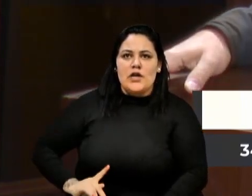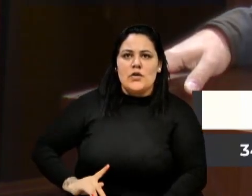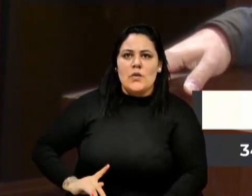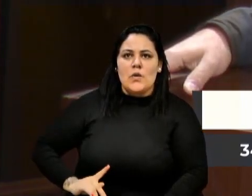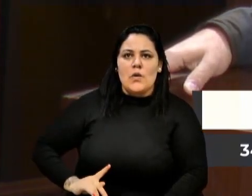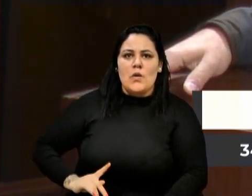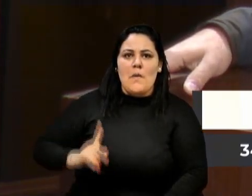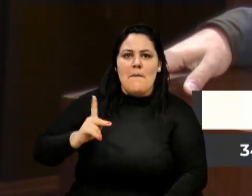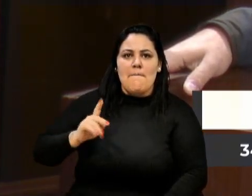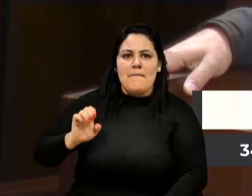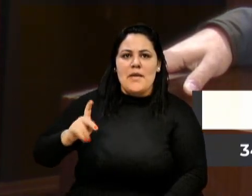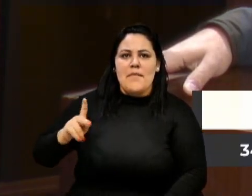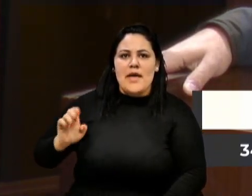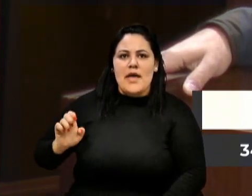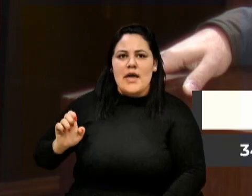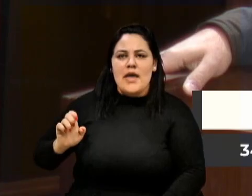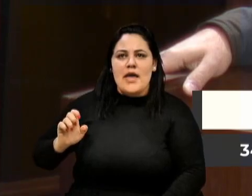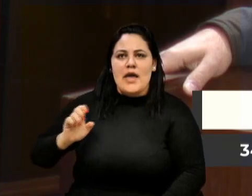a festa da uva.